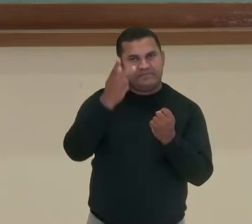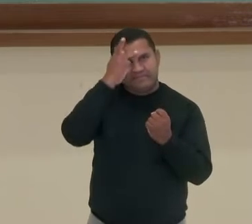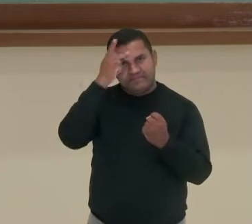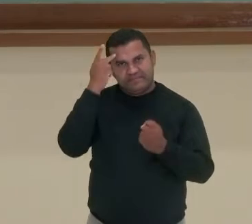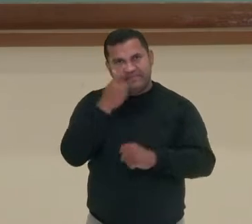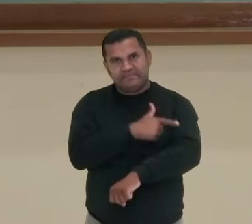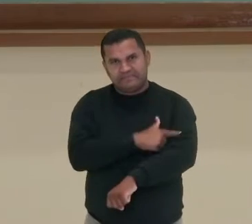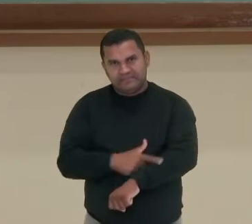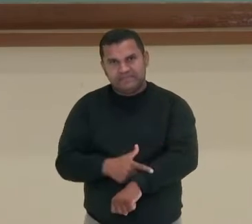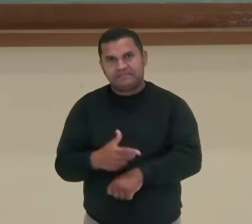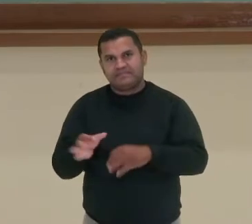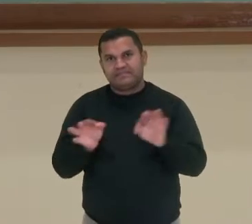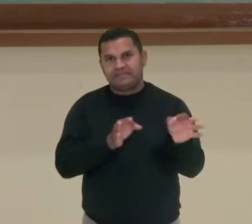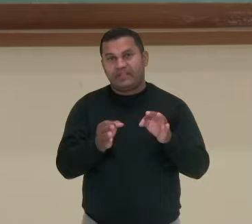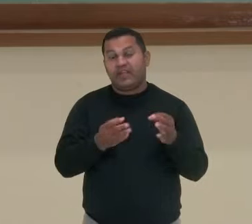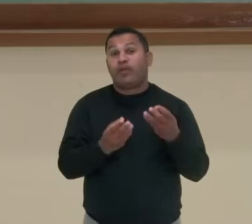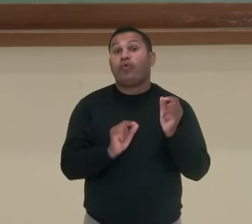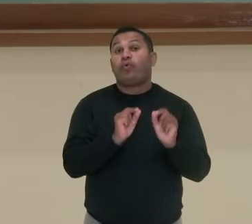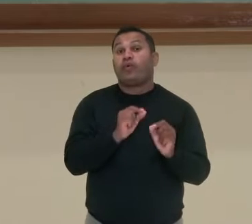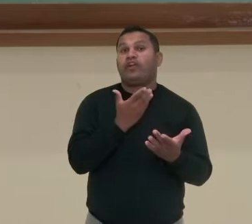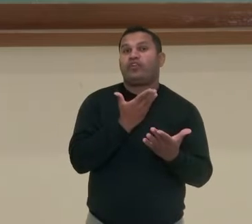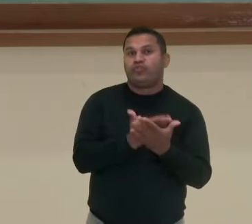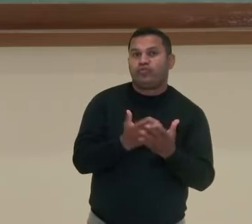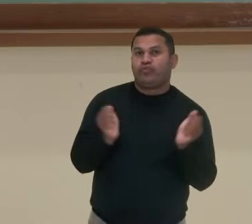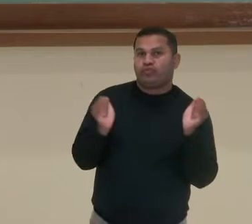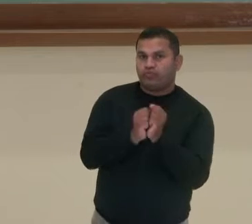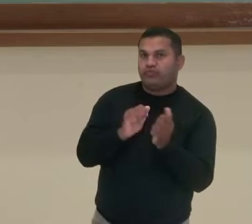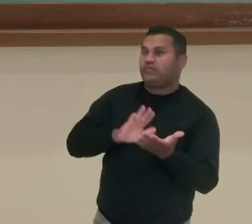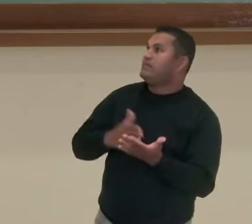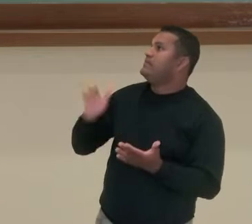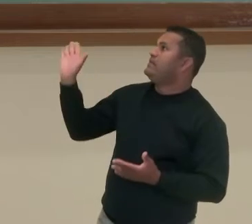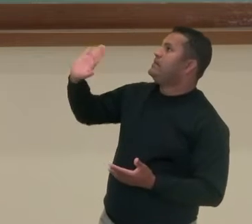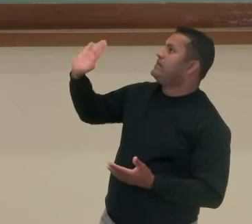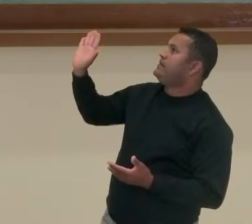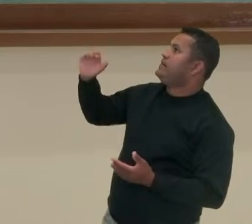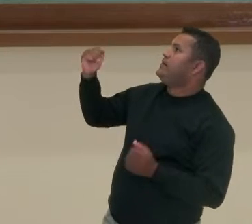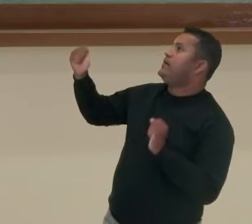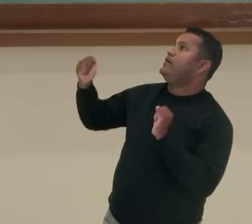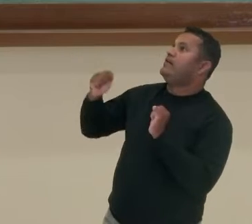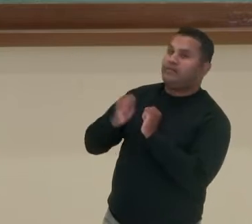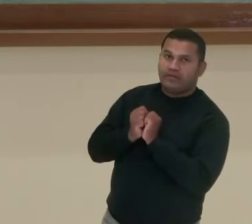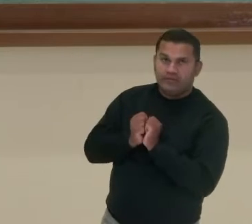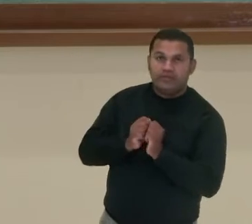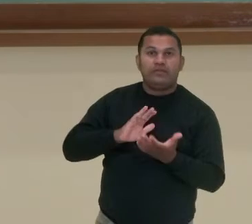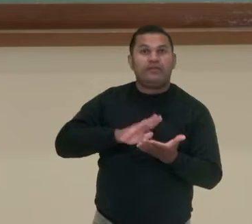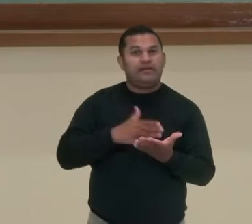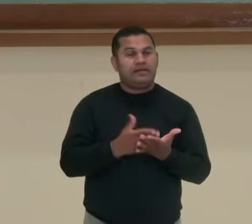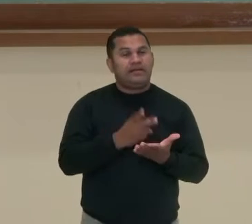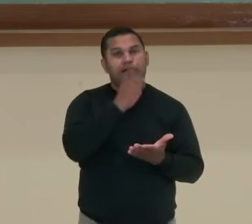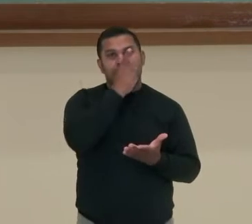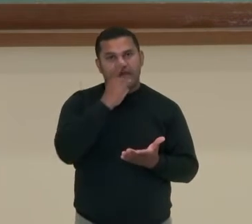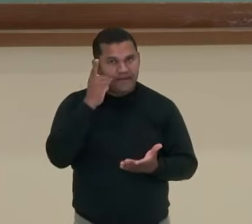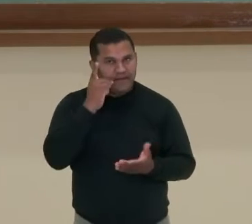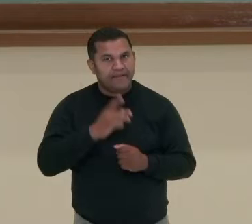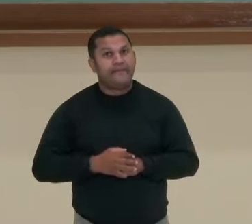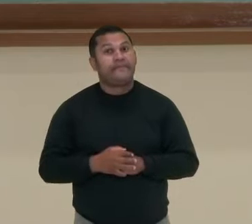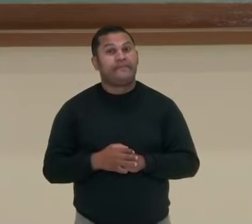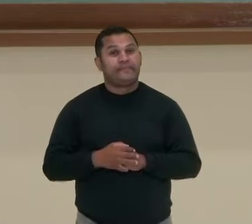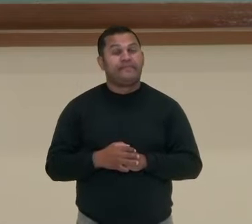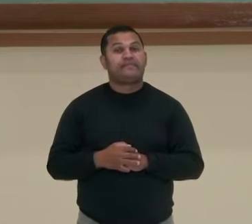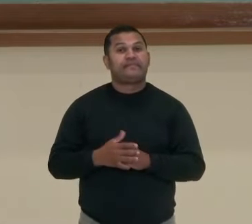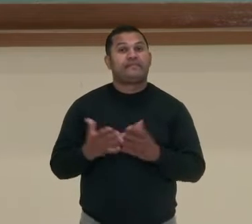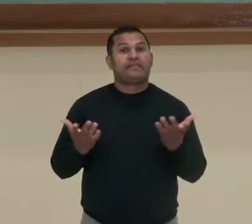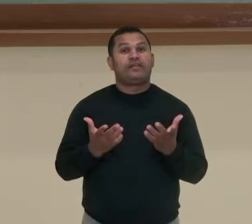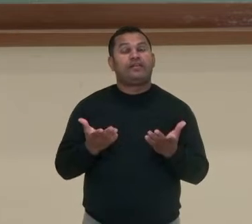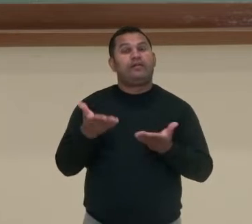sobre a organização de estudos. Junto conosco, professor Carlos, fazendo a interpretação de Libras desta aula. Em nome da